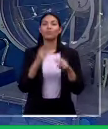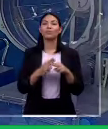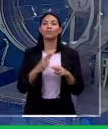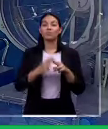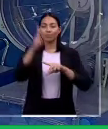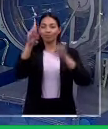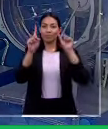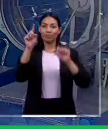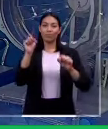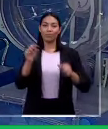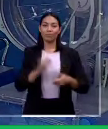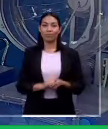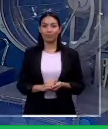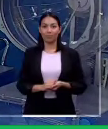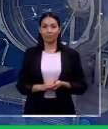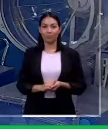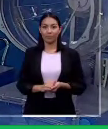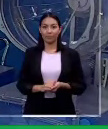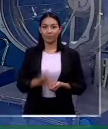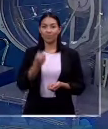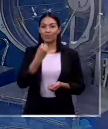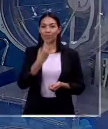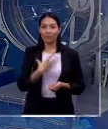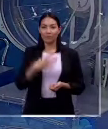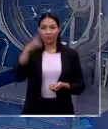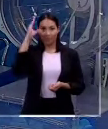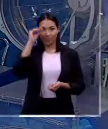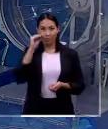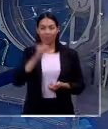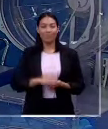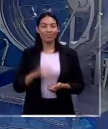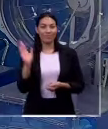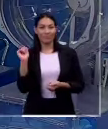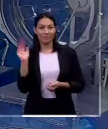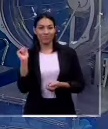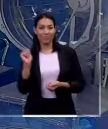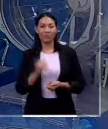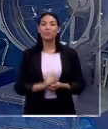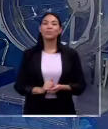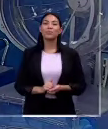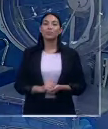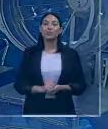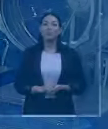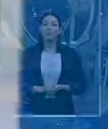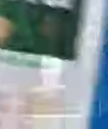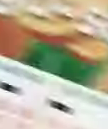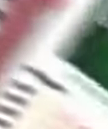Caixa e da Rede TV. Eu fico por aqui. Uma ótima noite para você e até mais! Música.